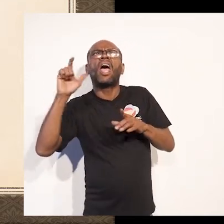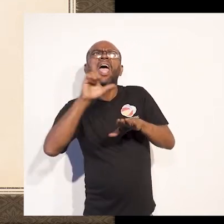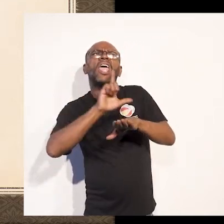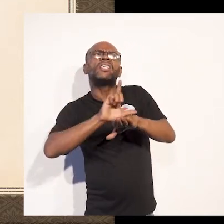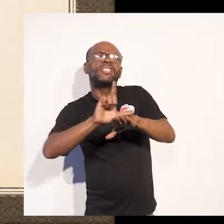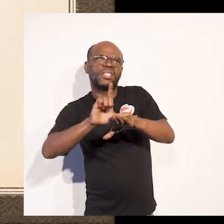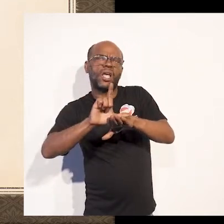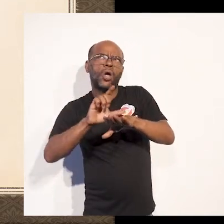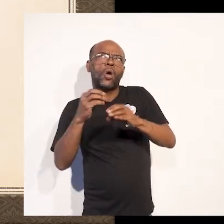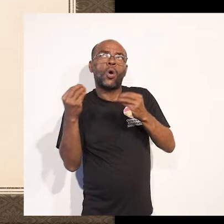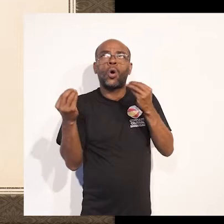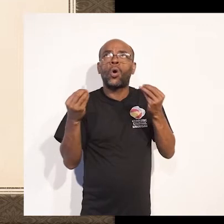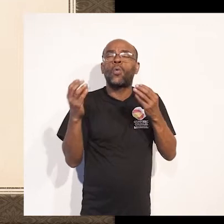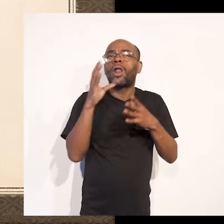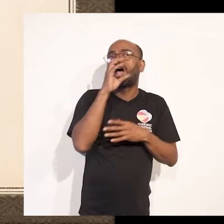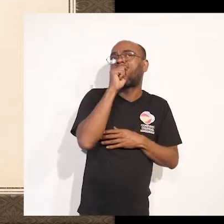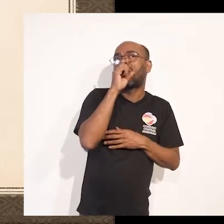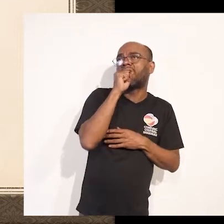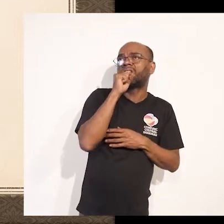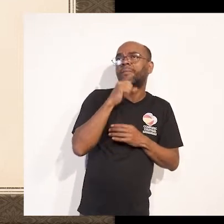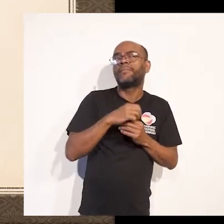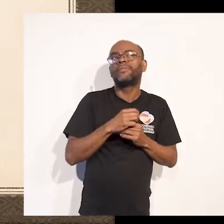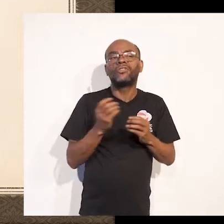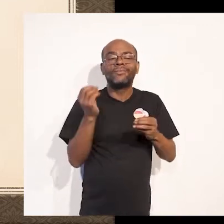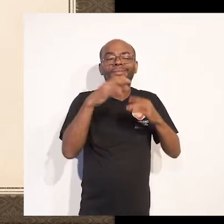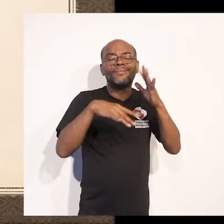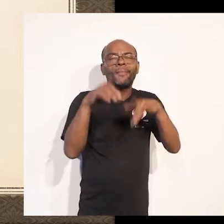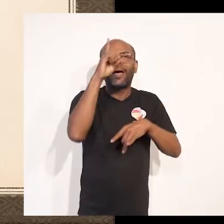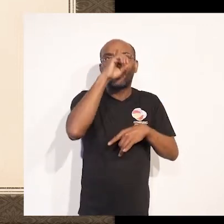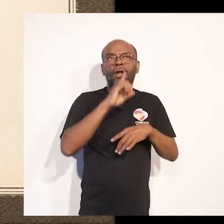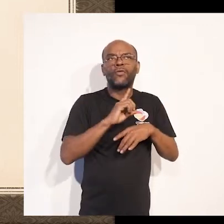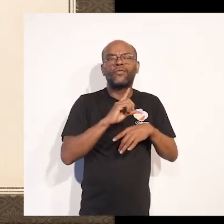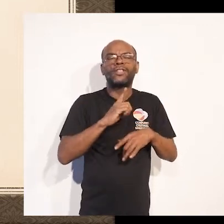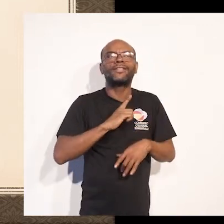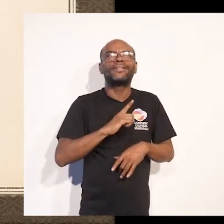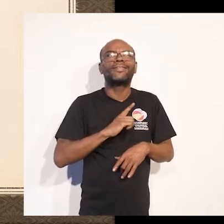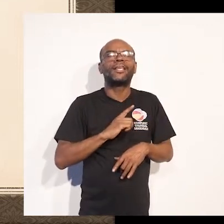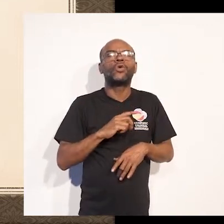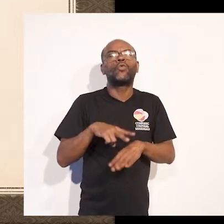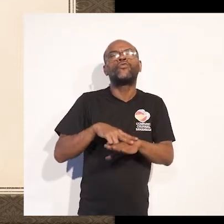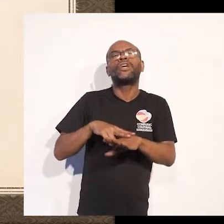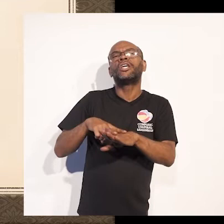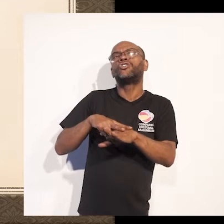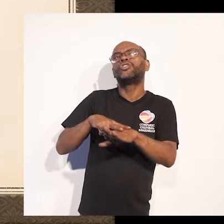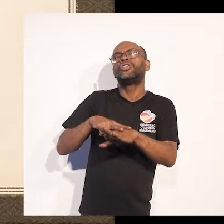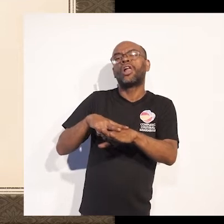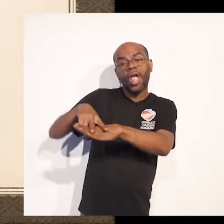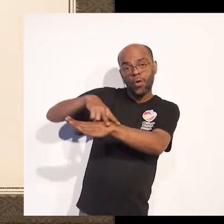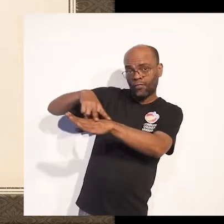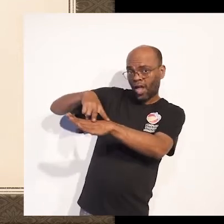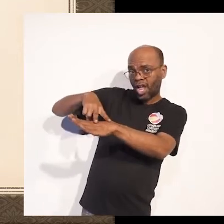ou alaranjado. E se você vai pegar o ciano e o amarelo, você vai ter o verde. Mas é um verde que